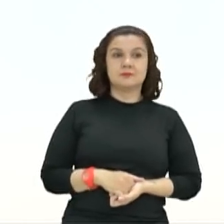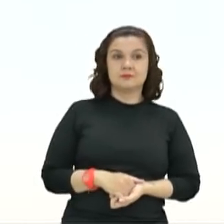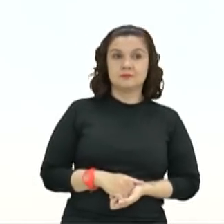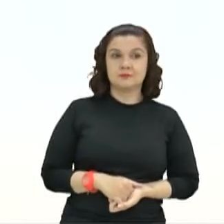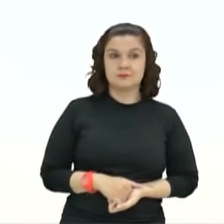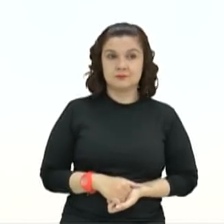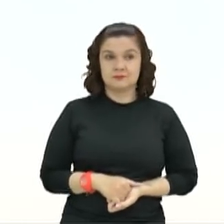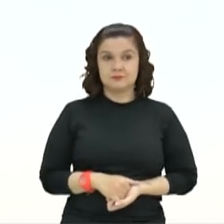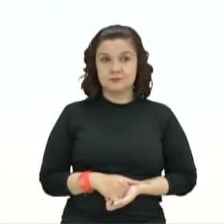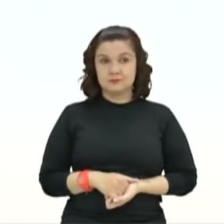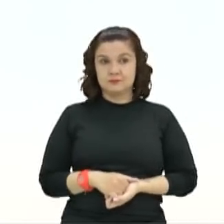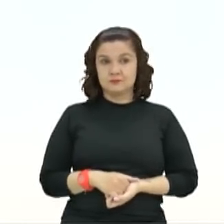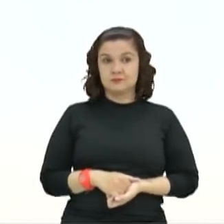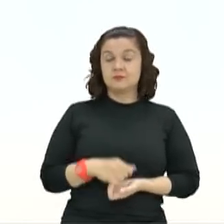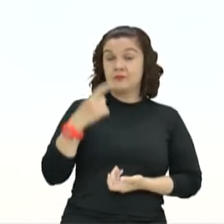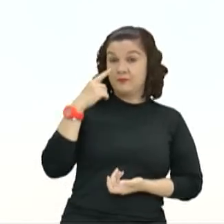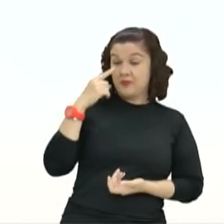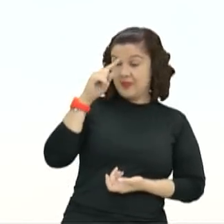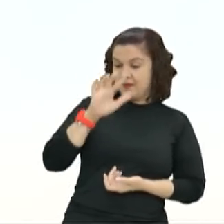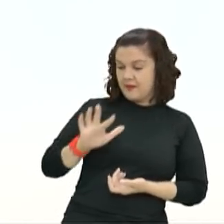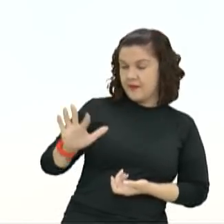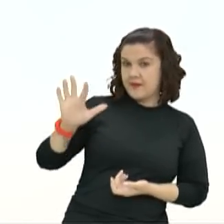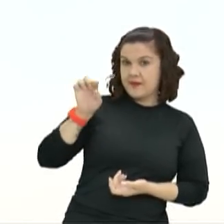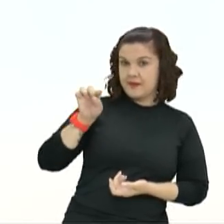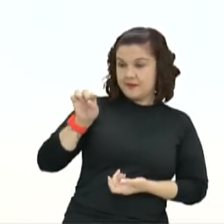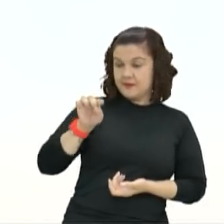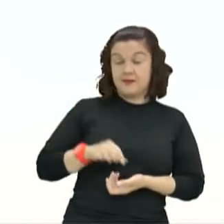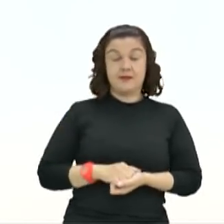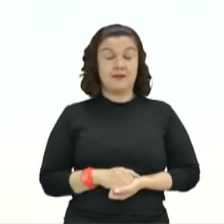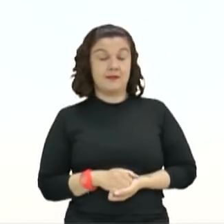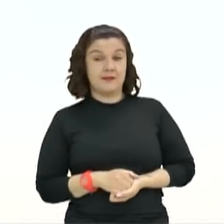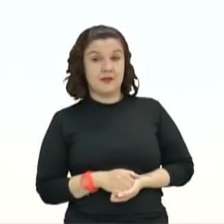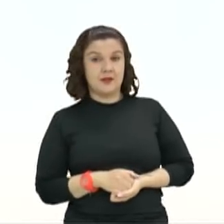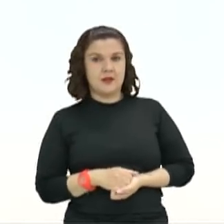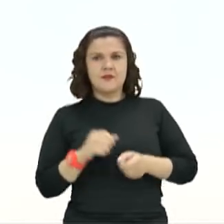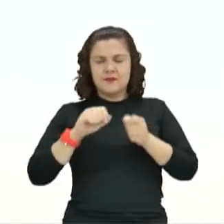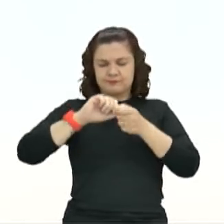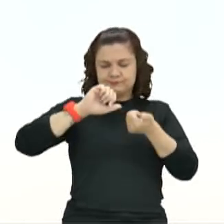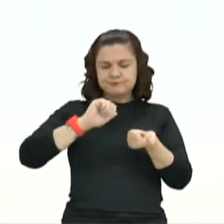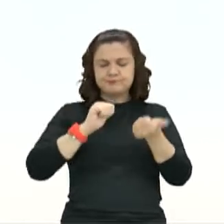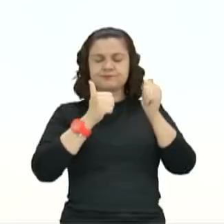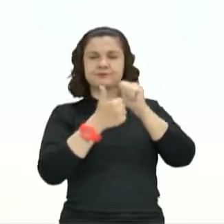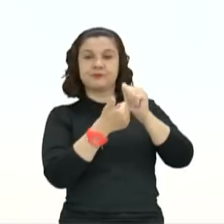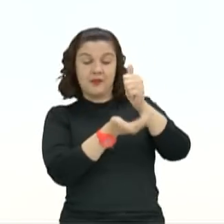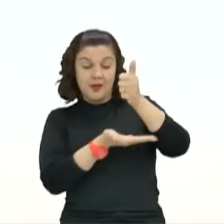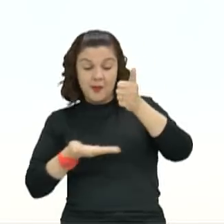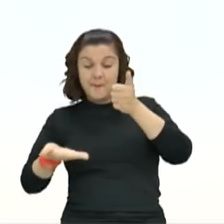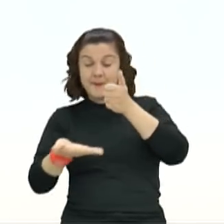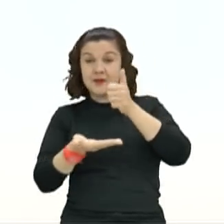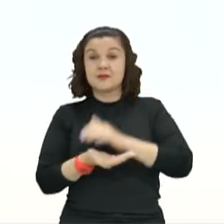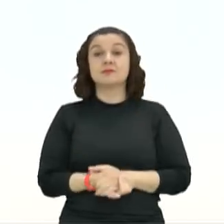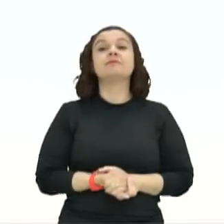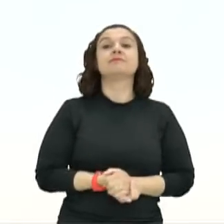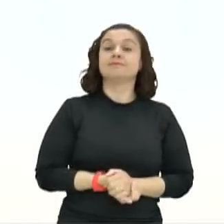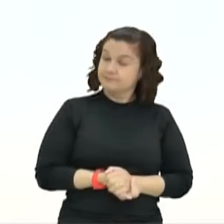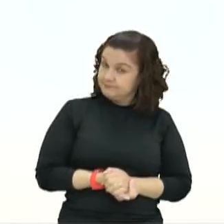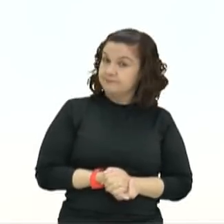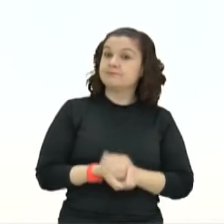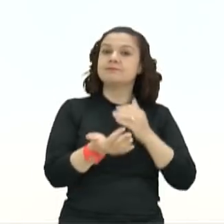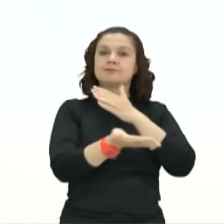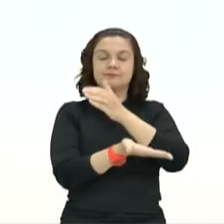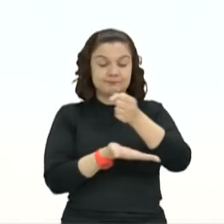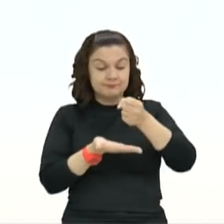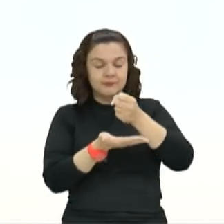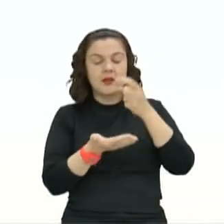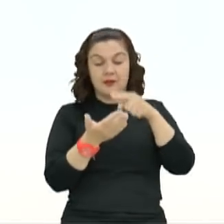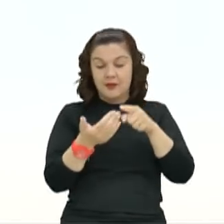que fazer? Eu tenho aqui, ó, nessa circunstância aqui, eu tenho que fazer uma mudança de base. É mudança de base. Lembra